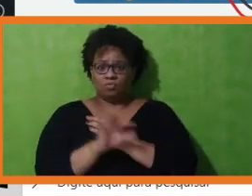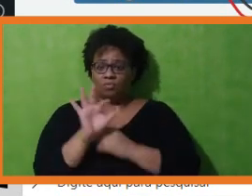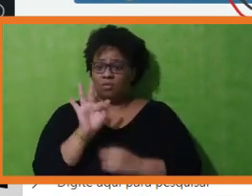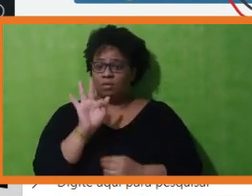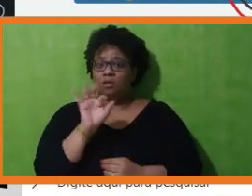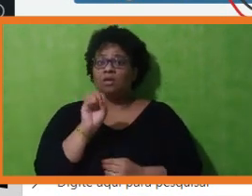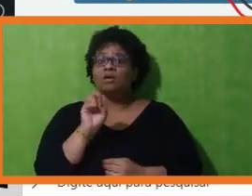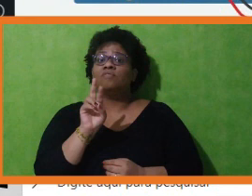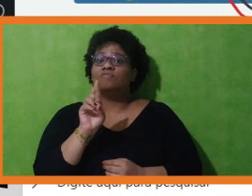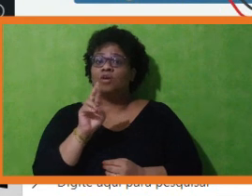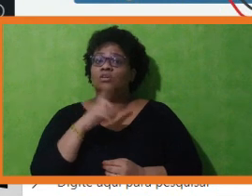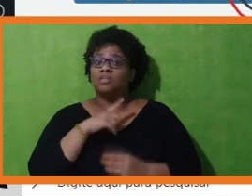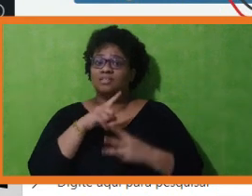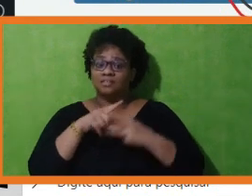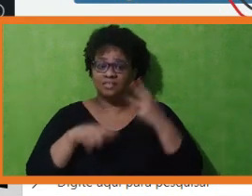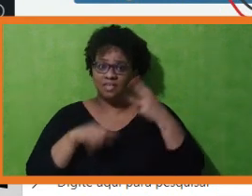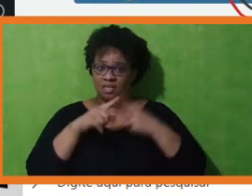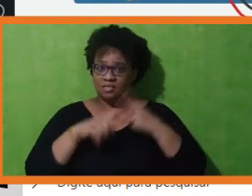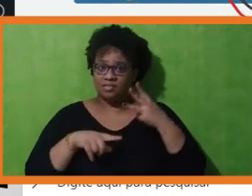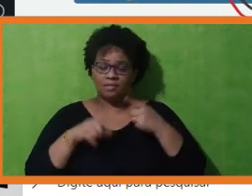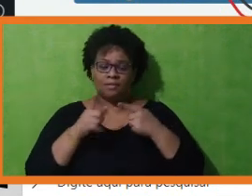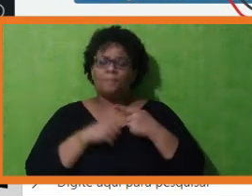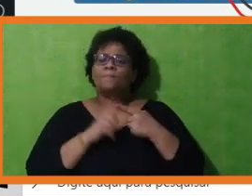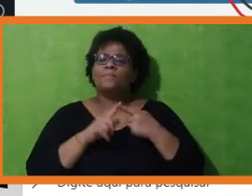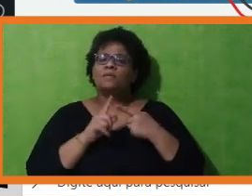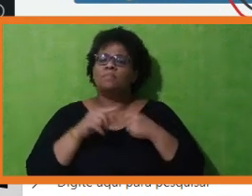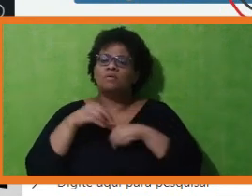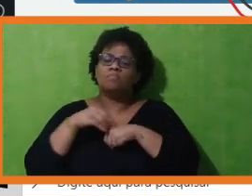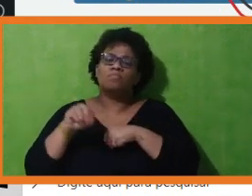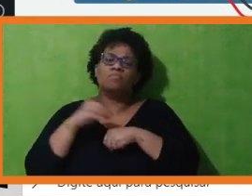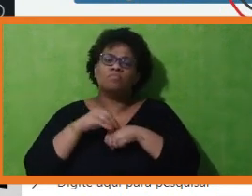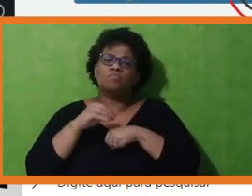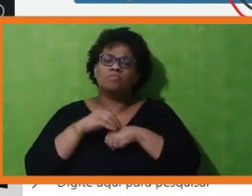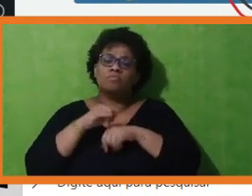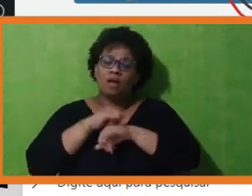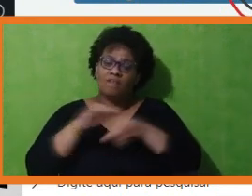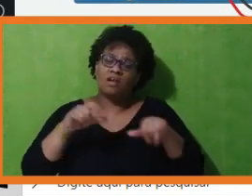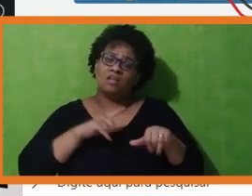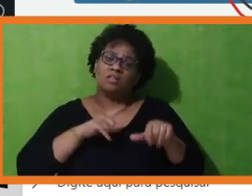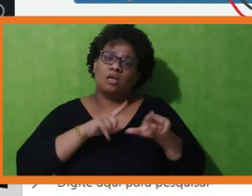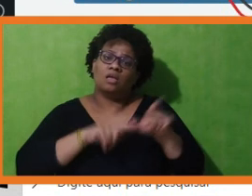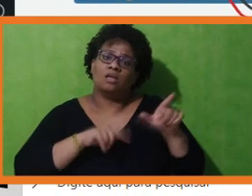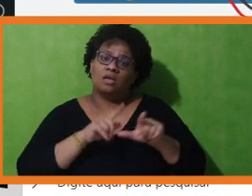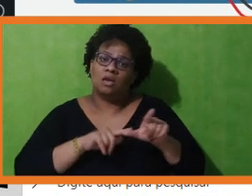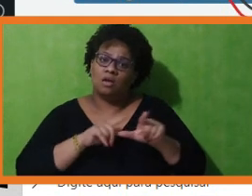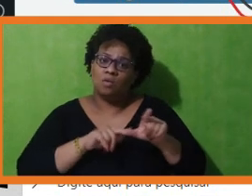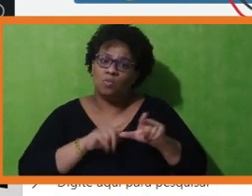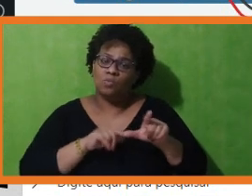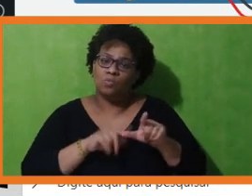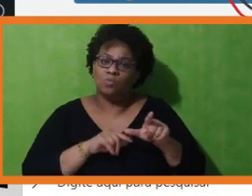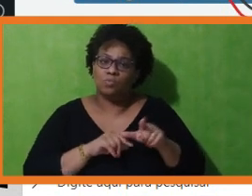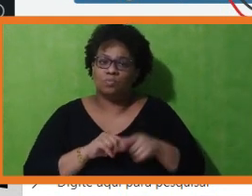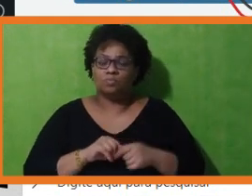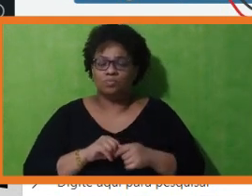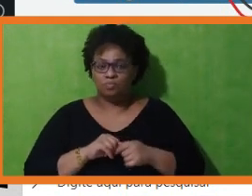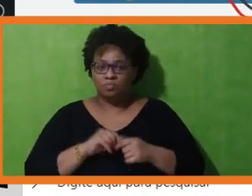Pronto? No for eu posso passar 3 parâmetros para ele. O primeiro parâmetro que eu posso passar é a declaração de uma variável.